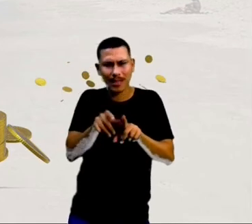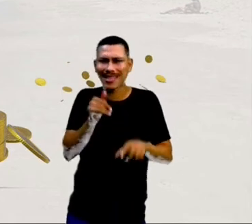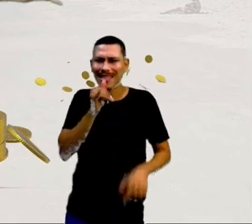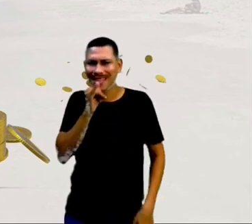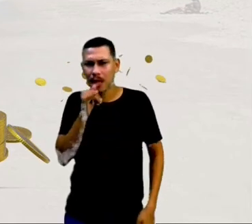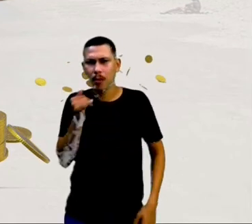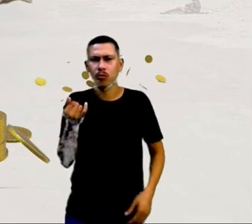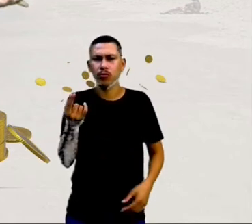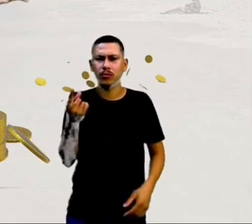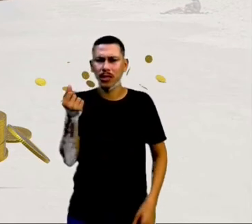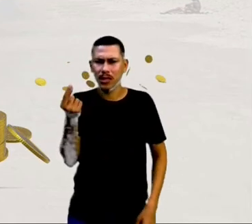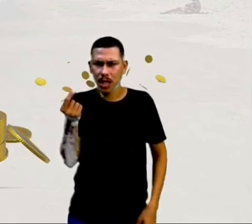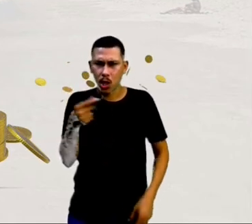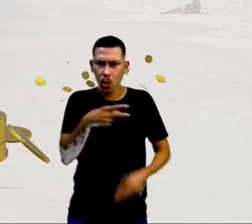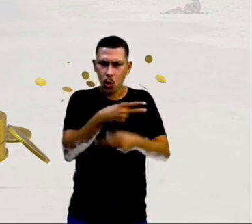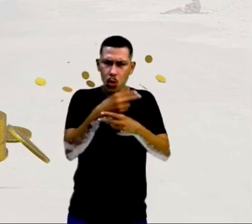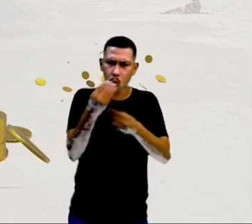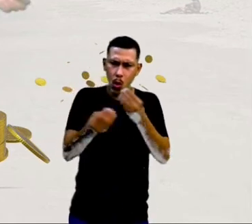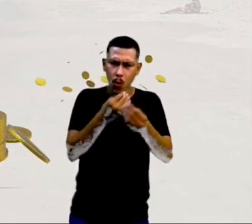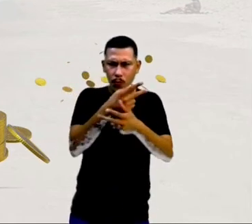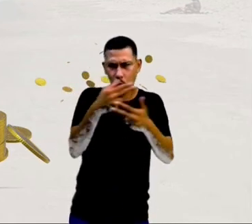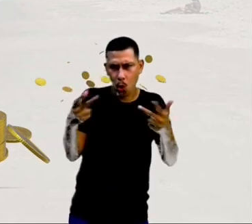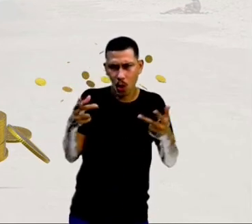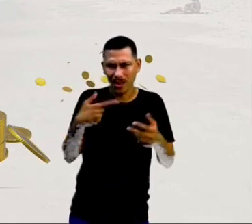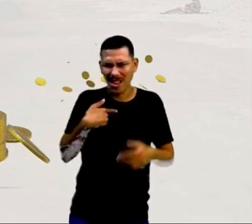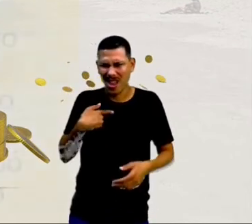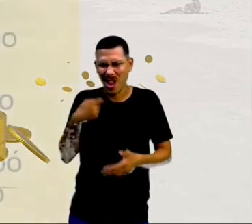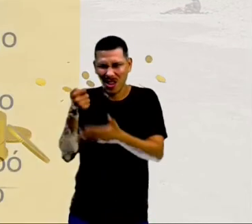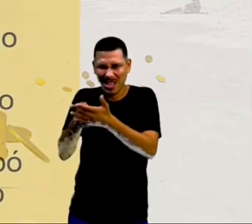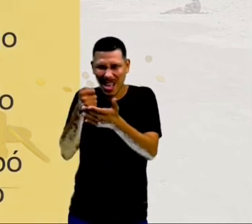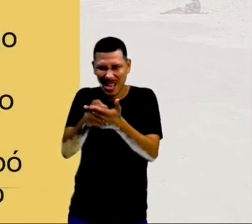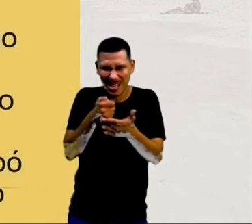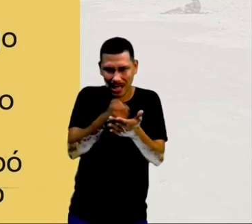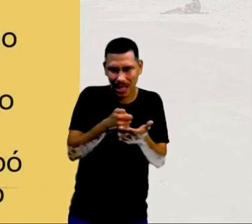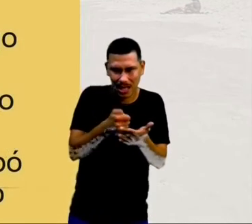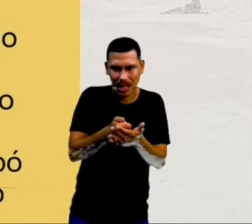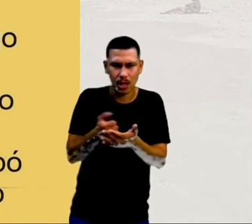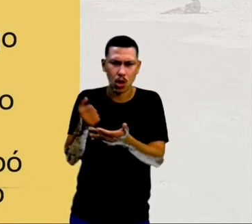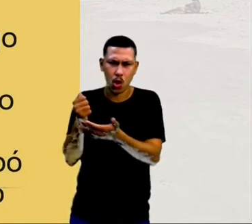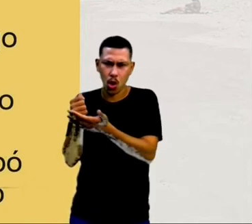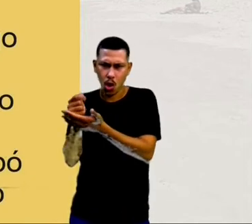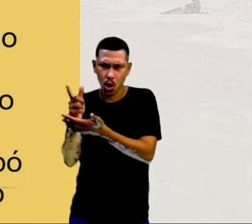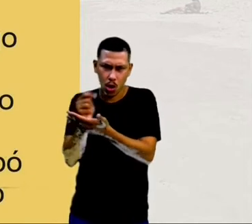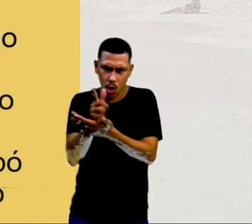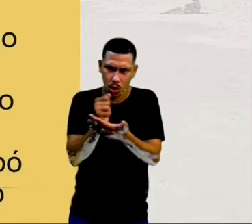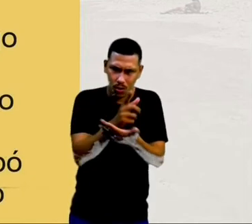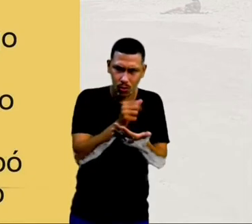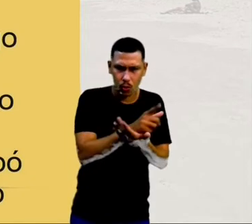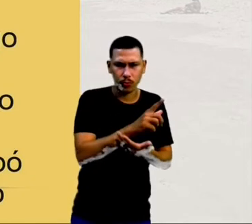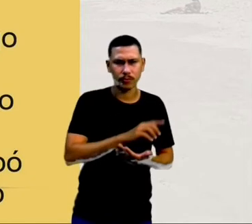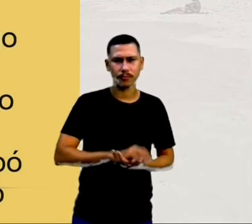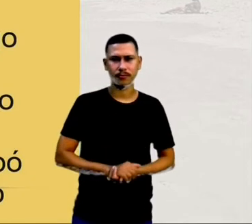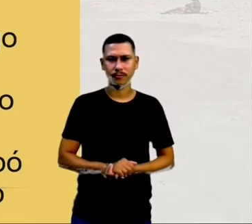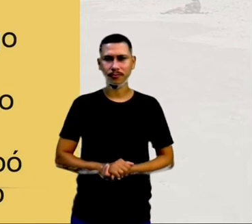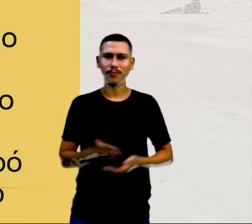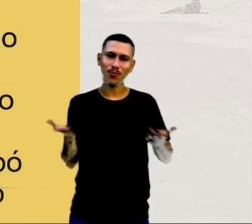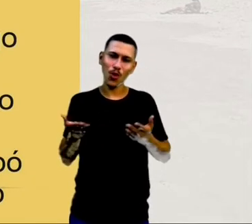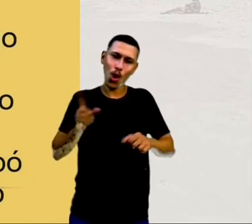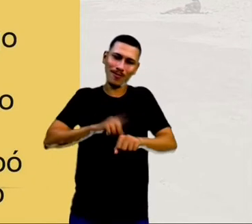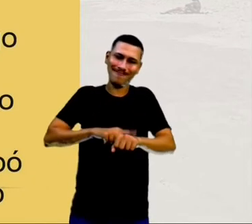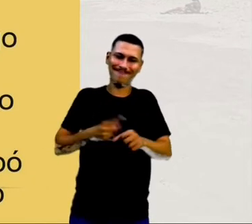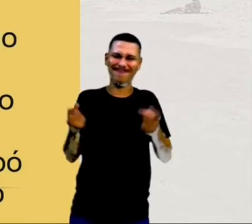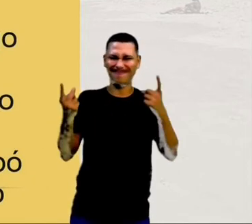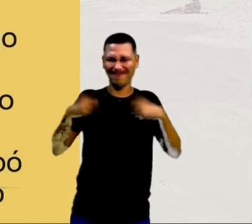como aquilo que eu estou gastando. Tudo bem? Pois é. E agora, tem uma hora de